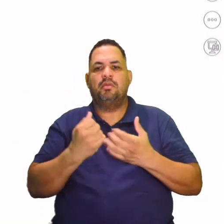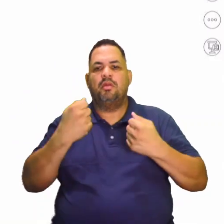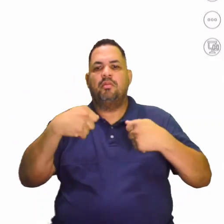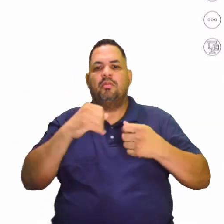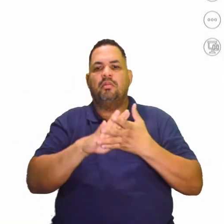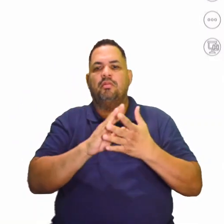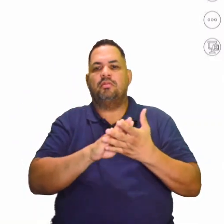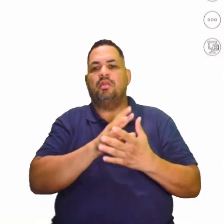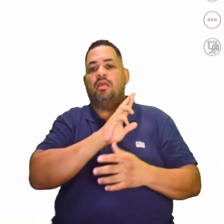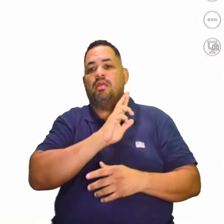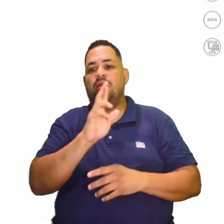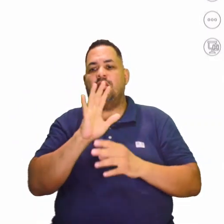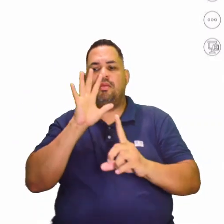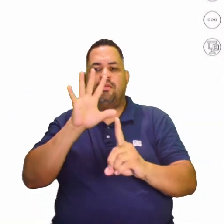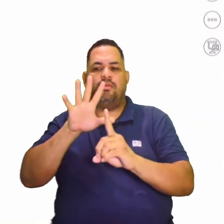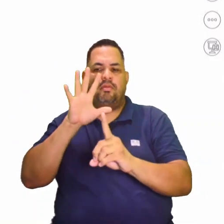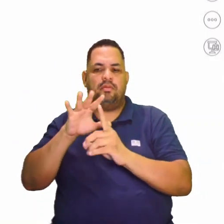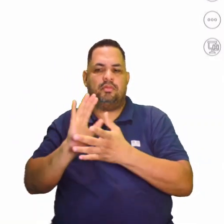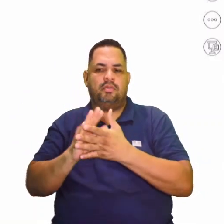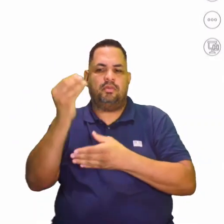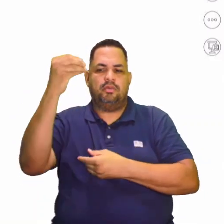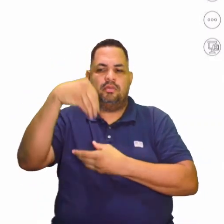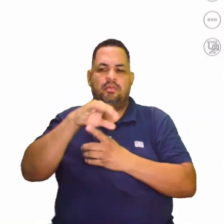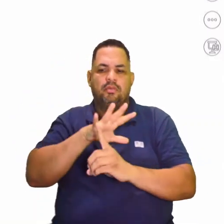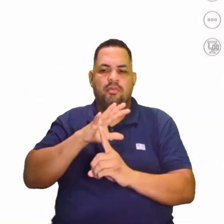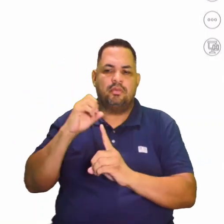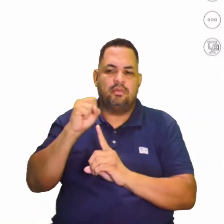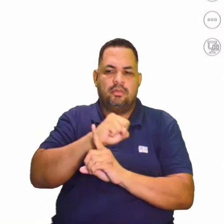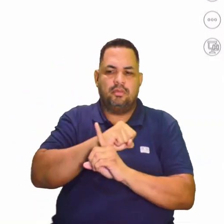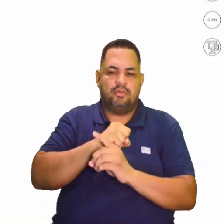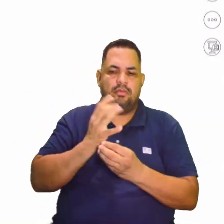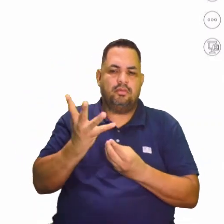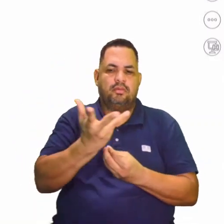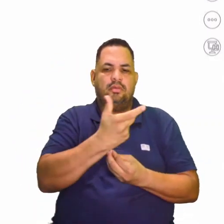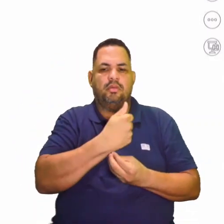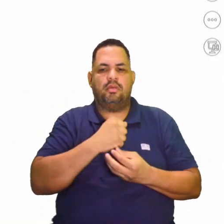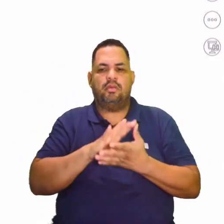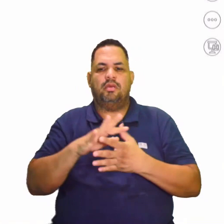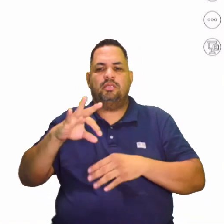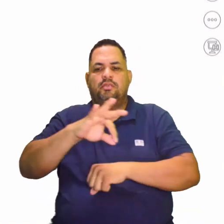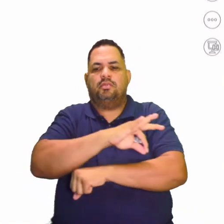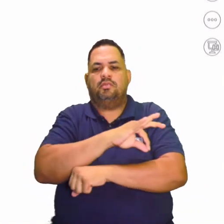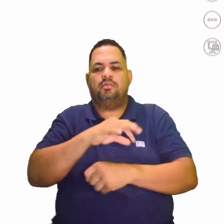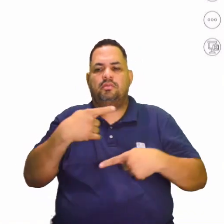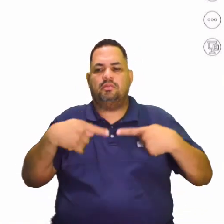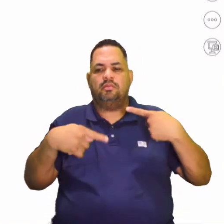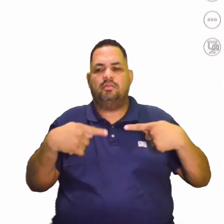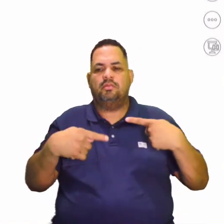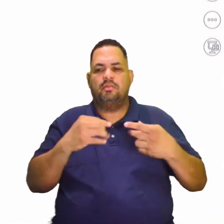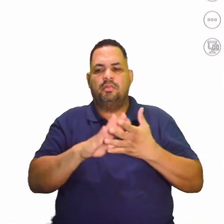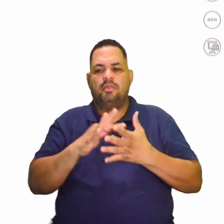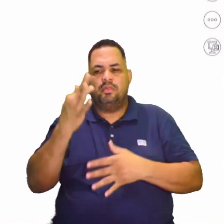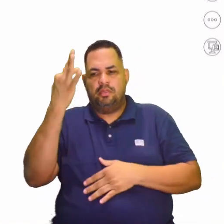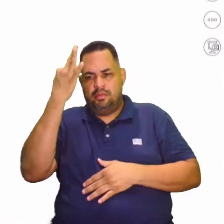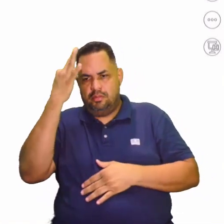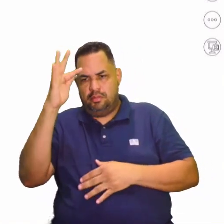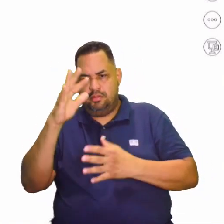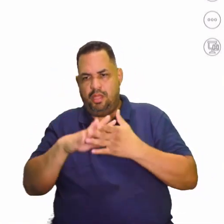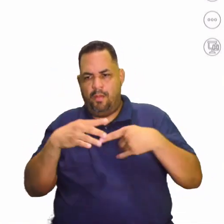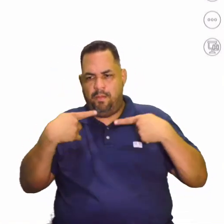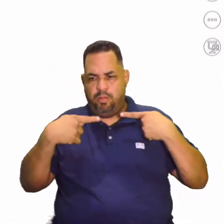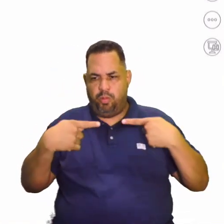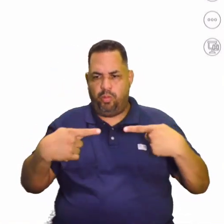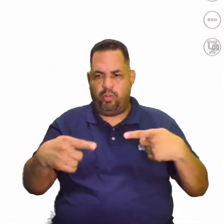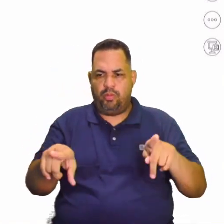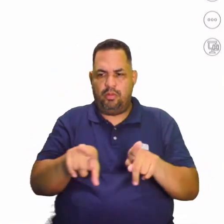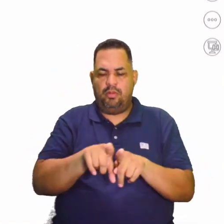Igreja interfere então nas artes, na arquitetura, na política, cultura, filosofia e guerras.